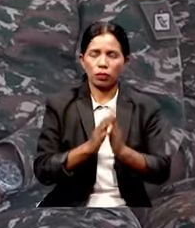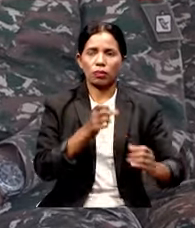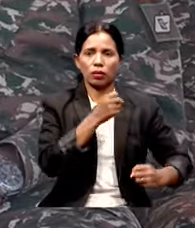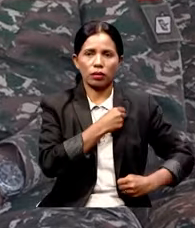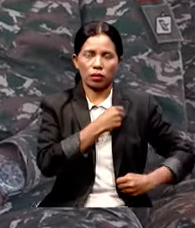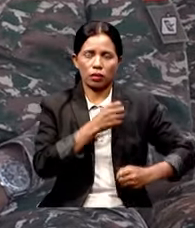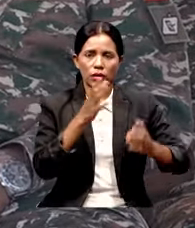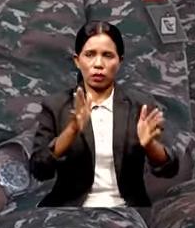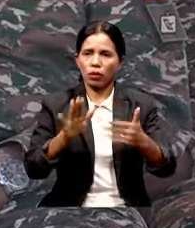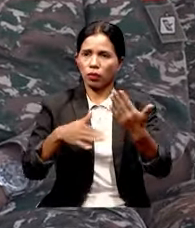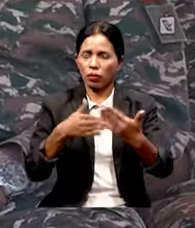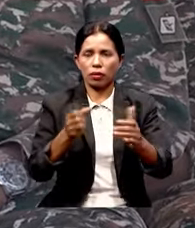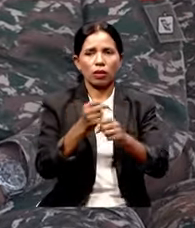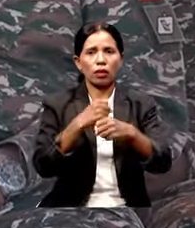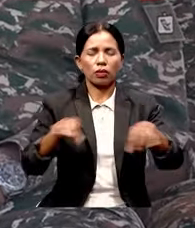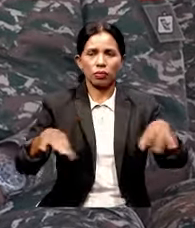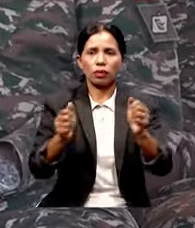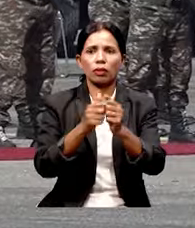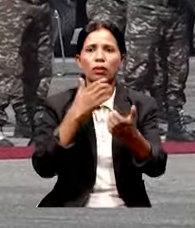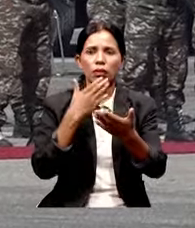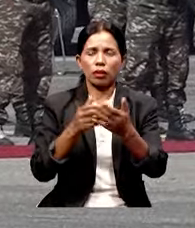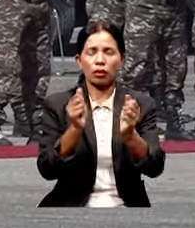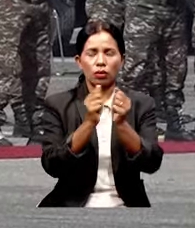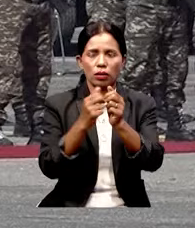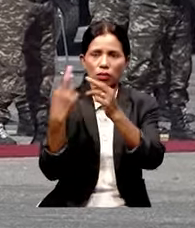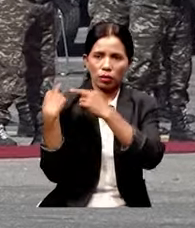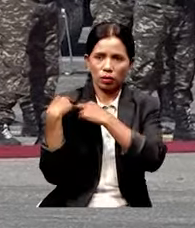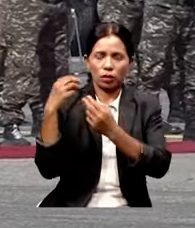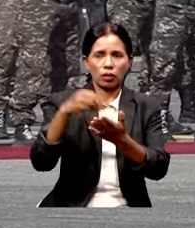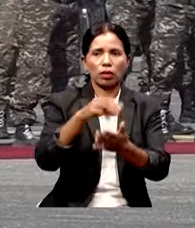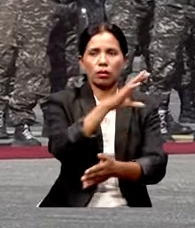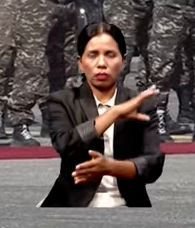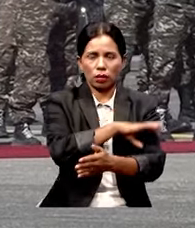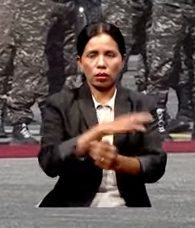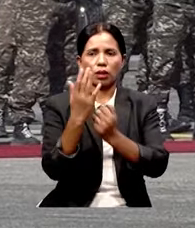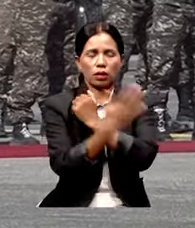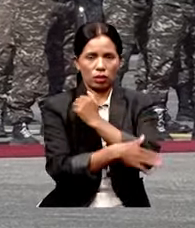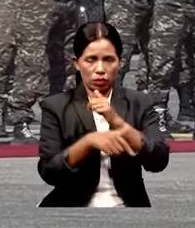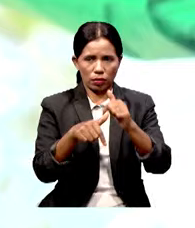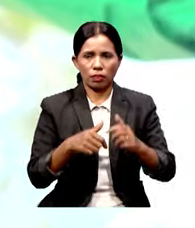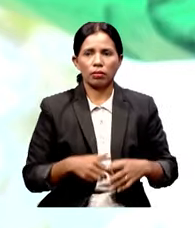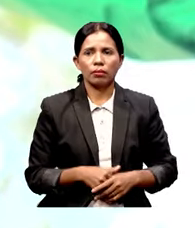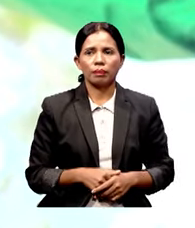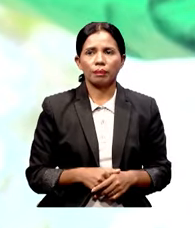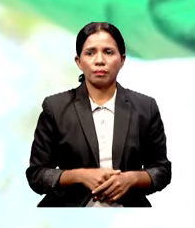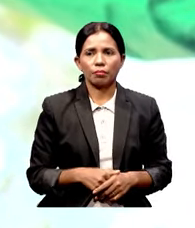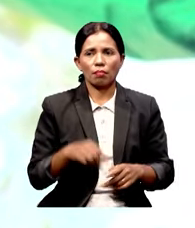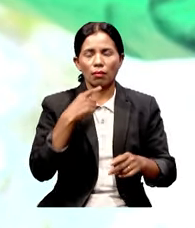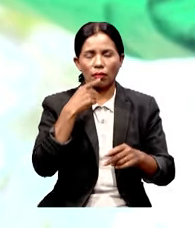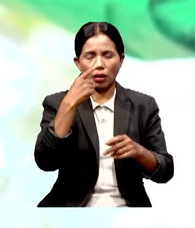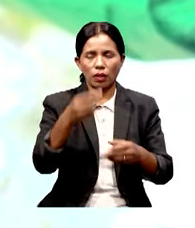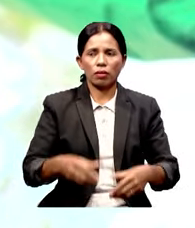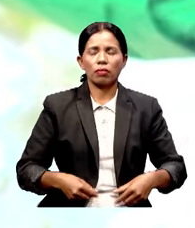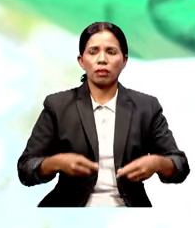Componente Terrestre, atual ao serviço, rodiak, no responsabilidade, pode garantir a segurança railaran. Componente terrestre atual atribuiu